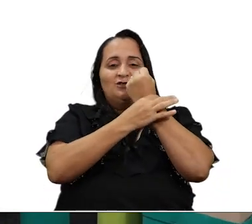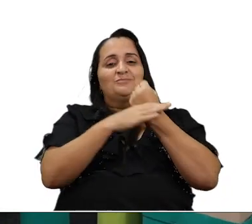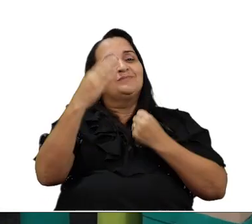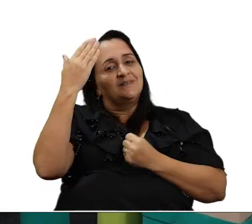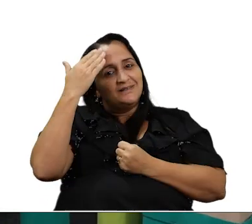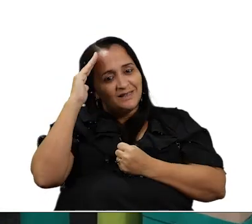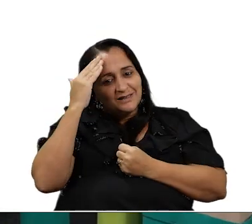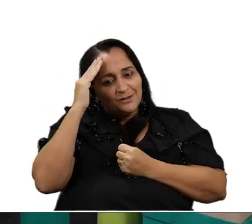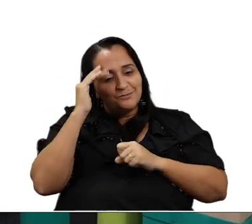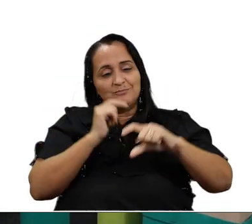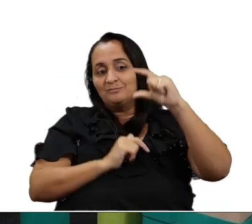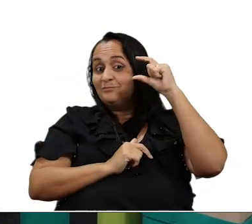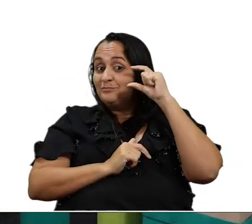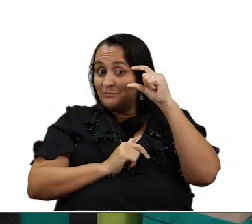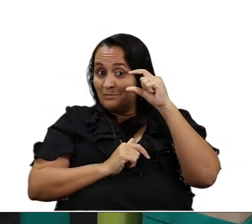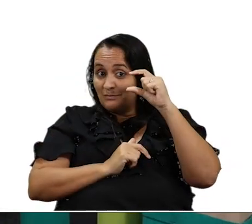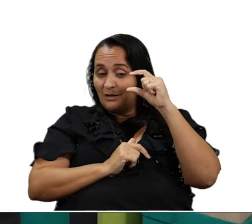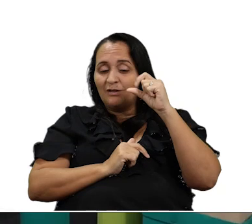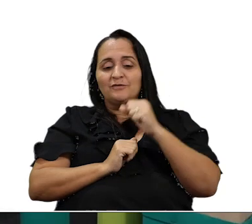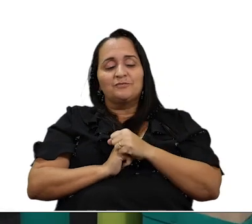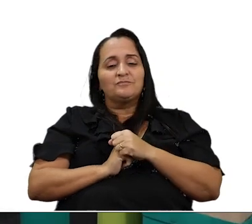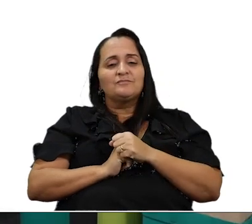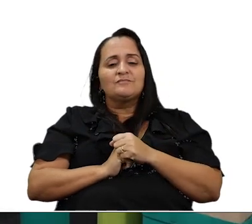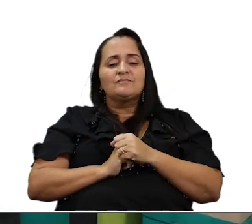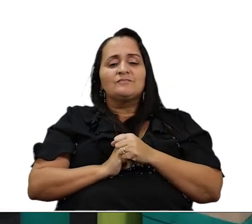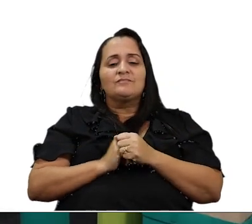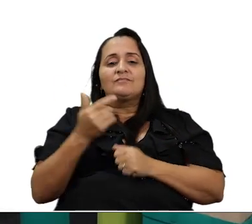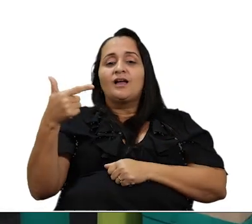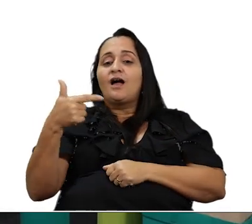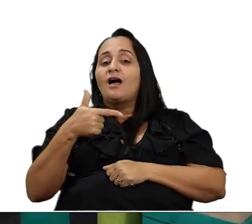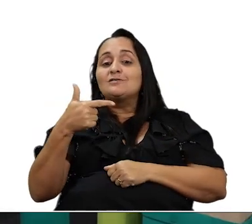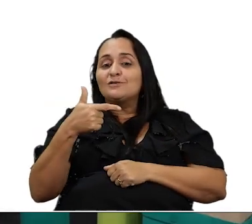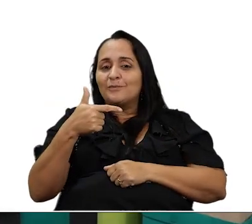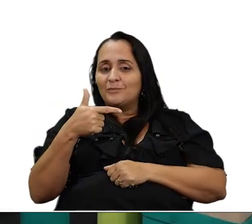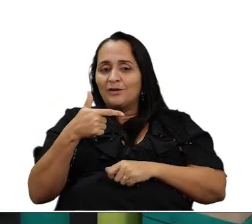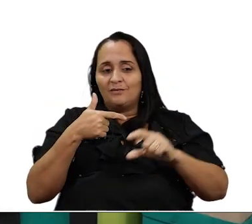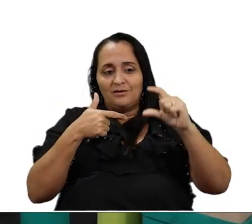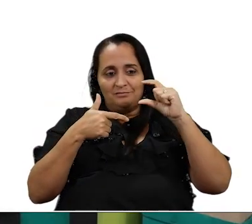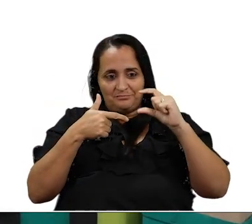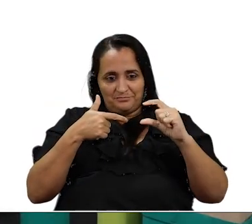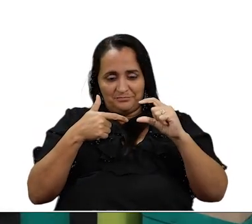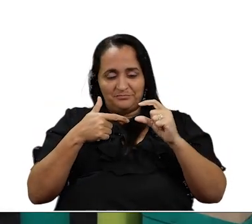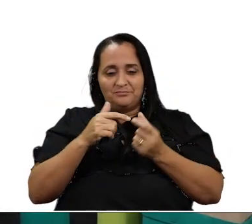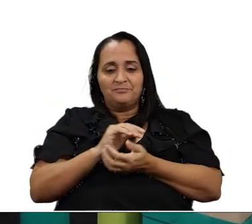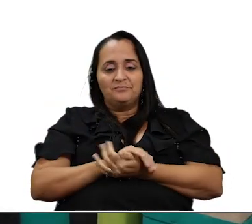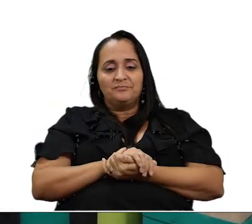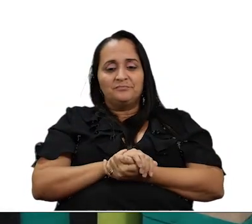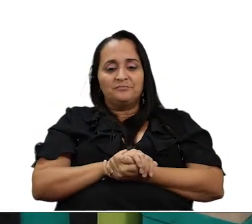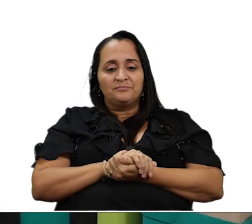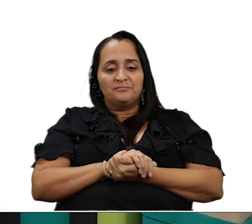texto, o primeiro parágrafo. Agora, vamos verificar a segunda parte do texto, o meio